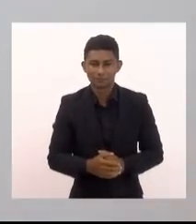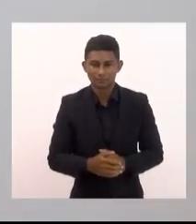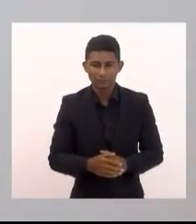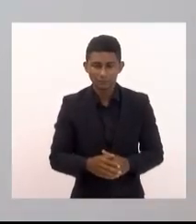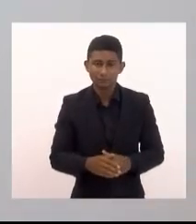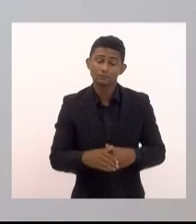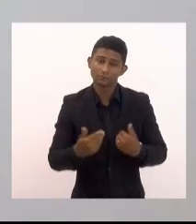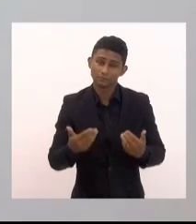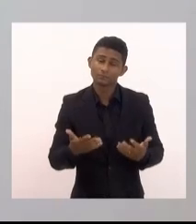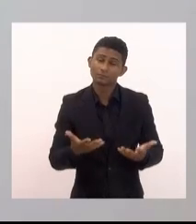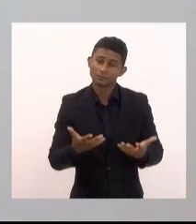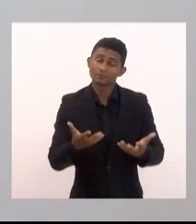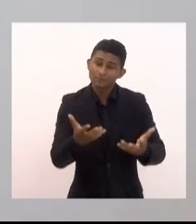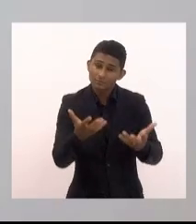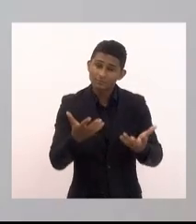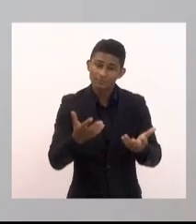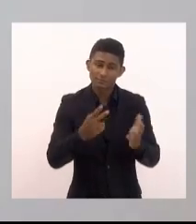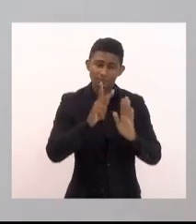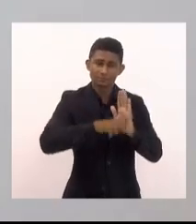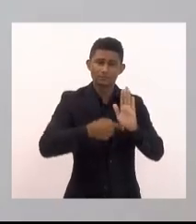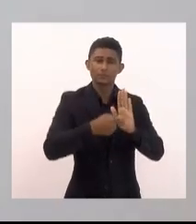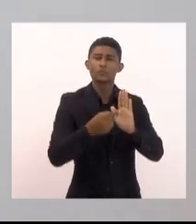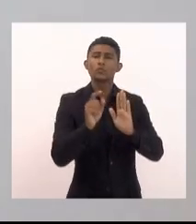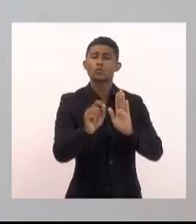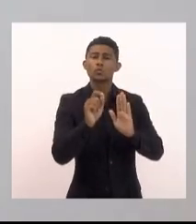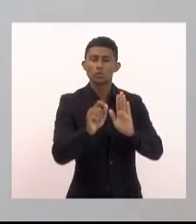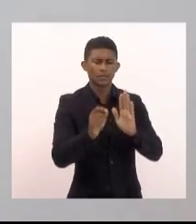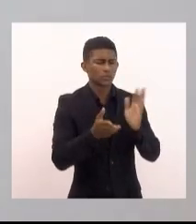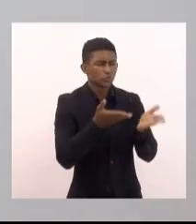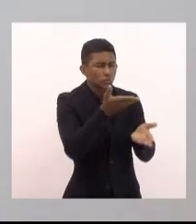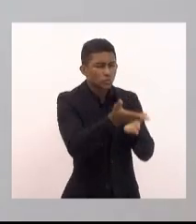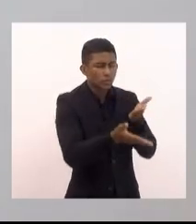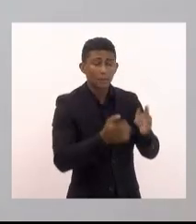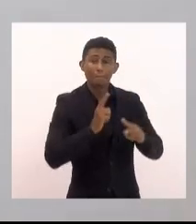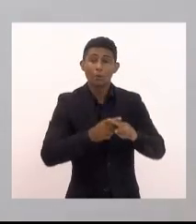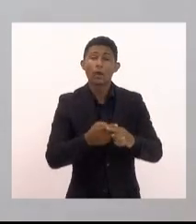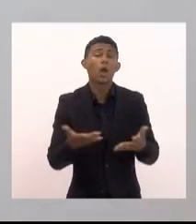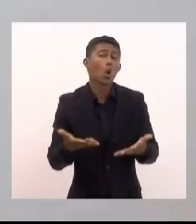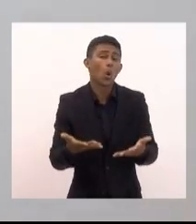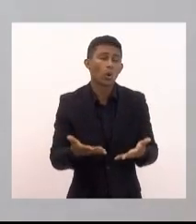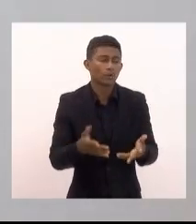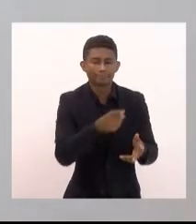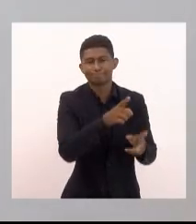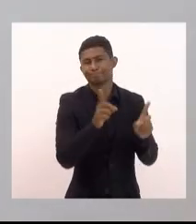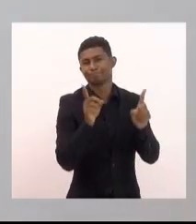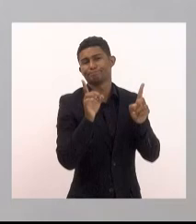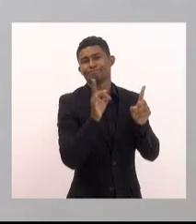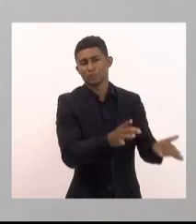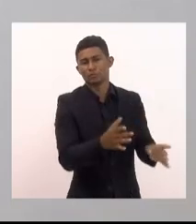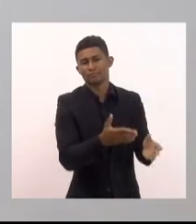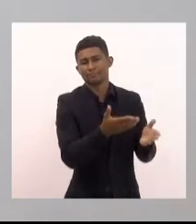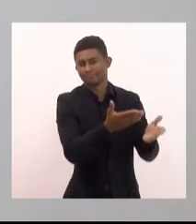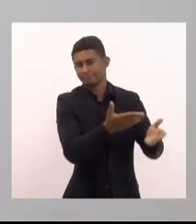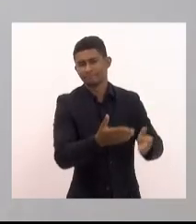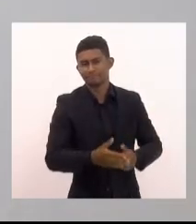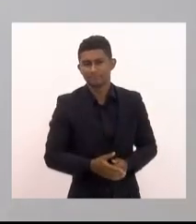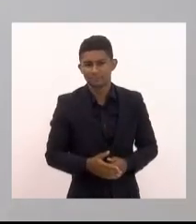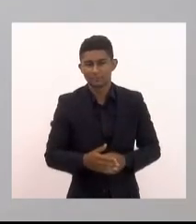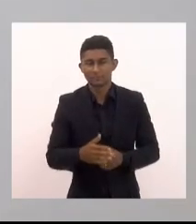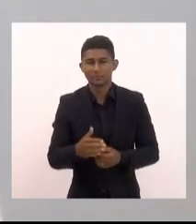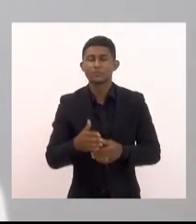querendo é um cuidado. Ele encontra-se atualmente abandonado. Esse abandono vem desde